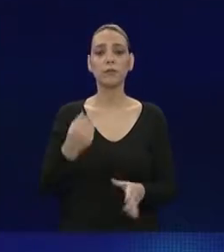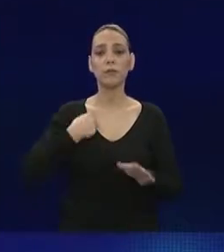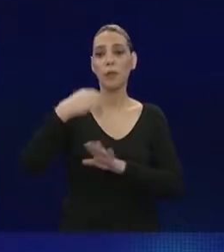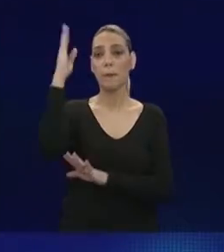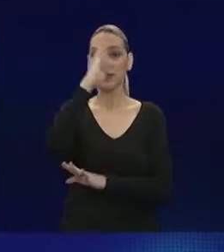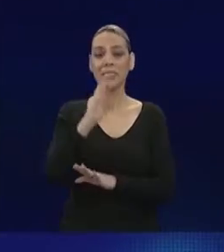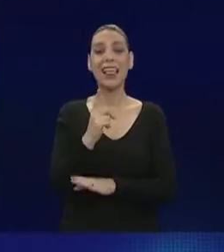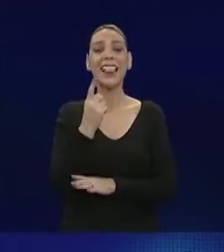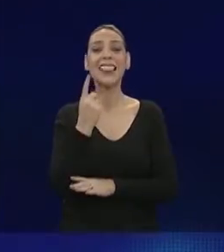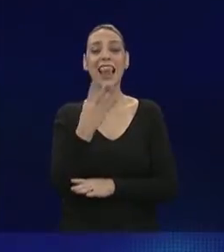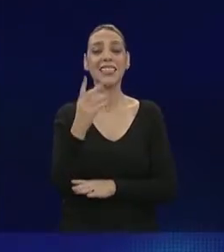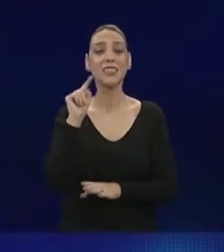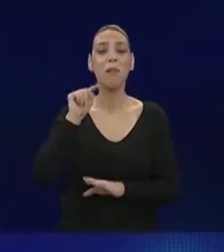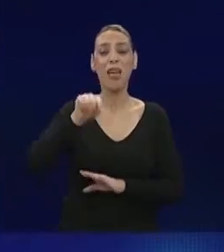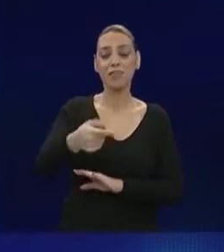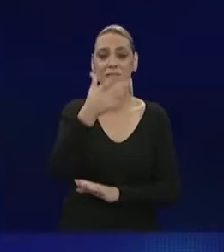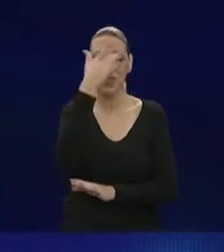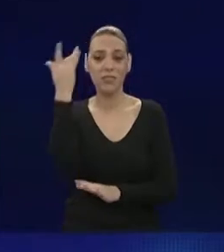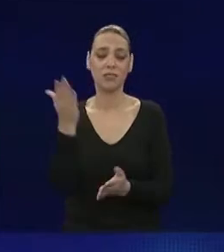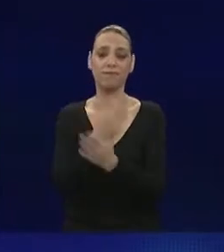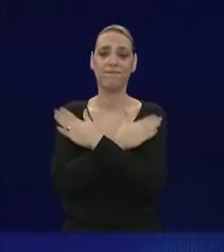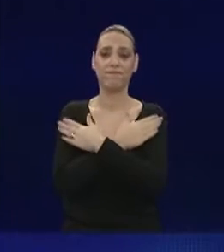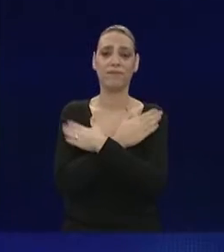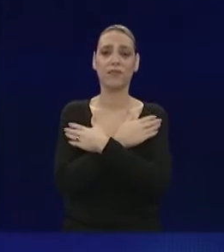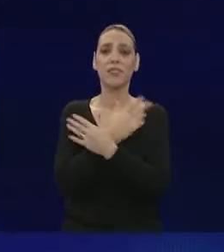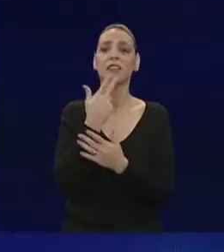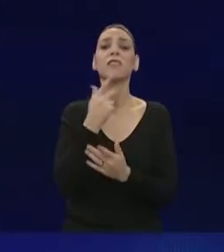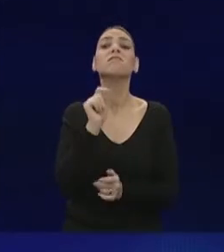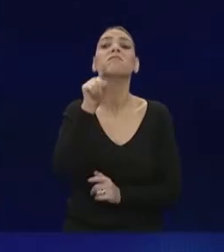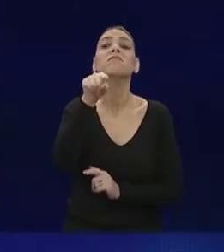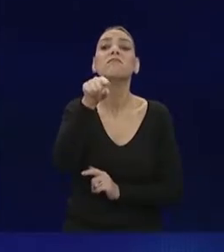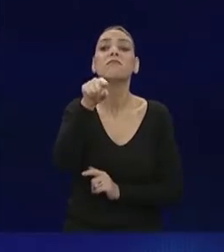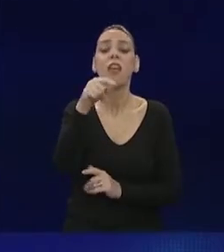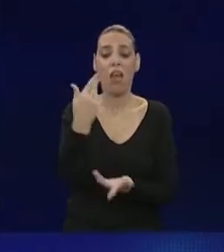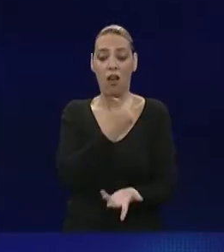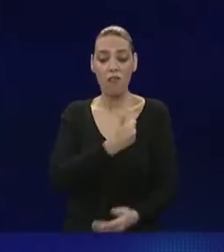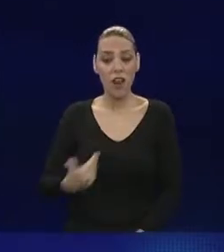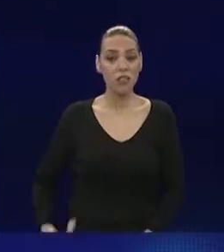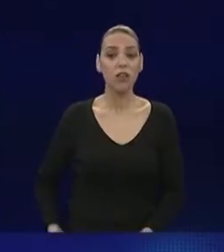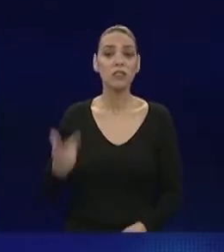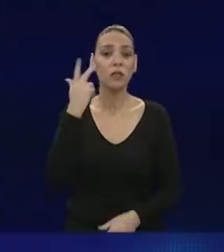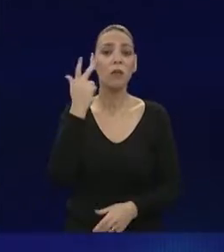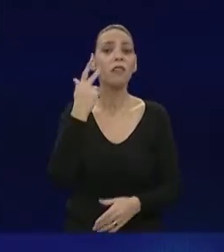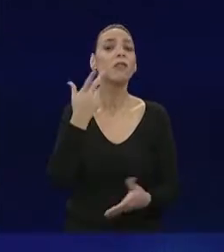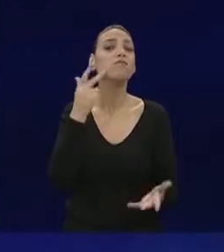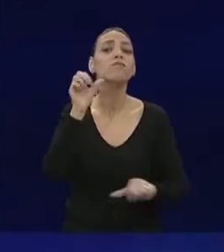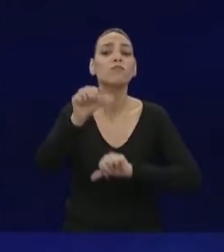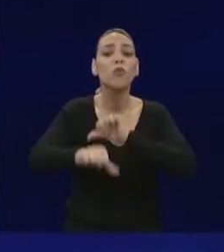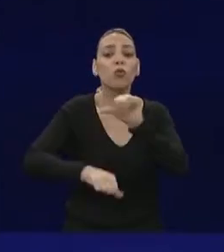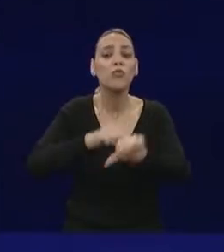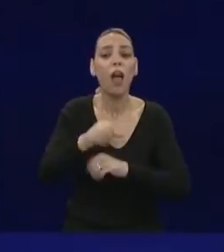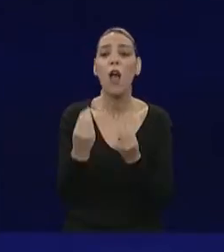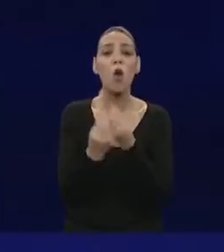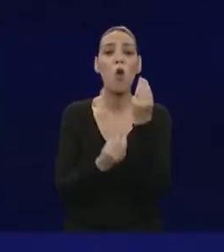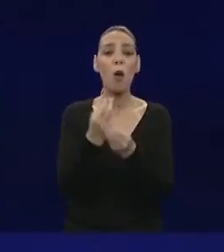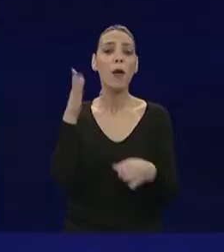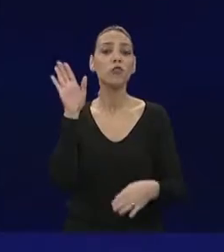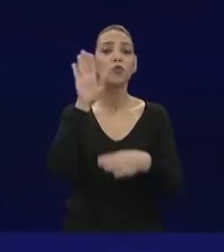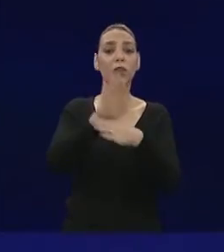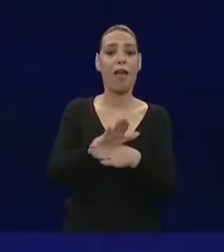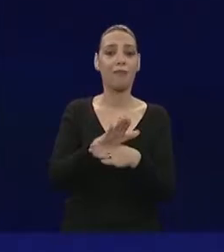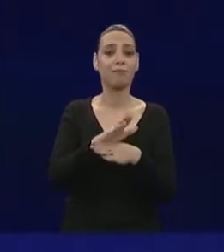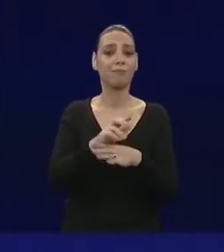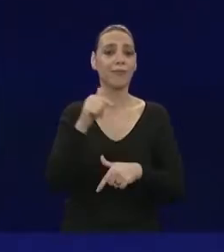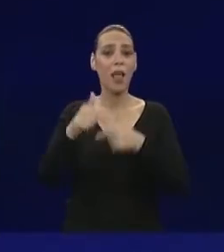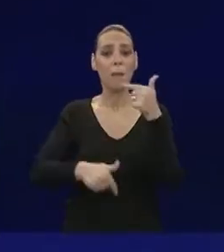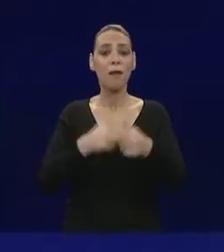milhões de trabalhadores sem emprego. O que é que o senhor, como governador do Estado de São Paulo, vai fazer para tentar amenizar o desemprego? Quantas vagas pretende